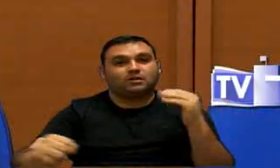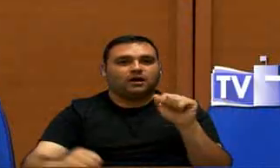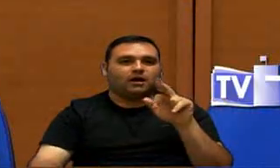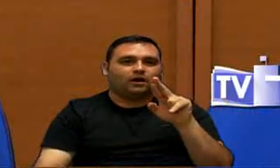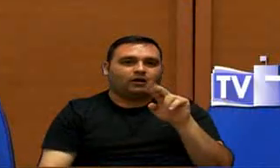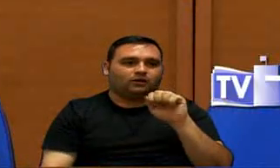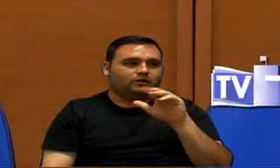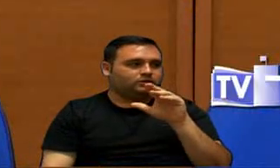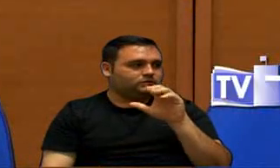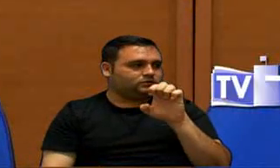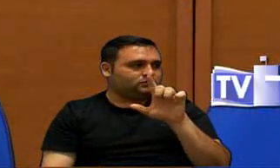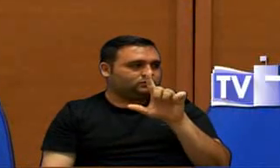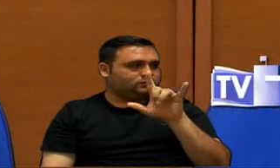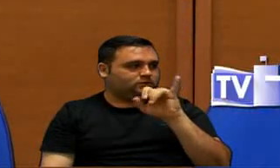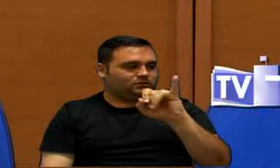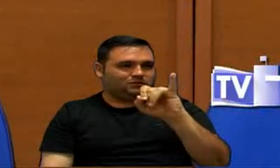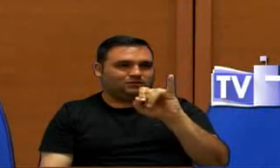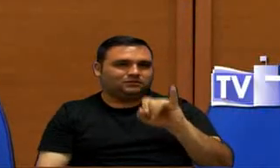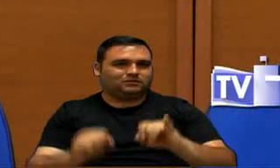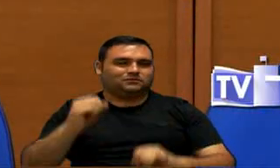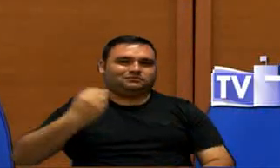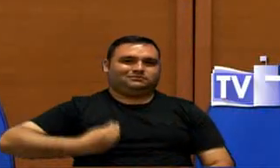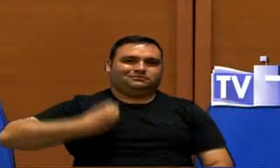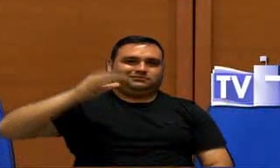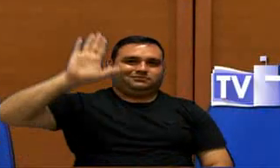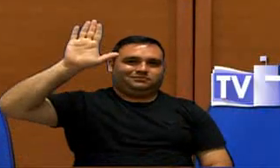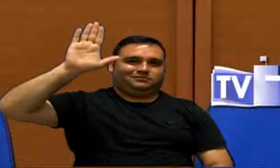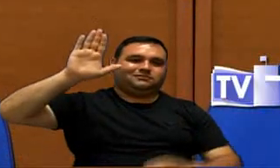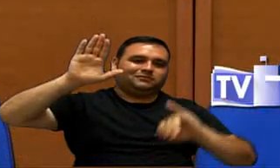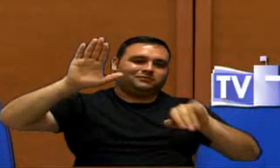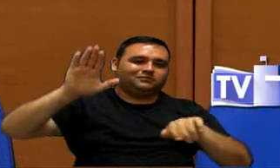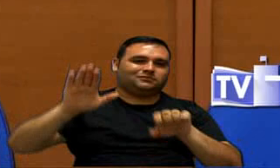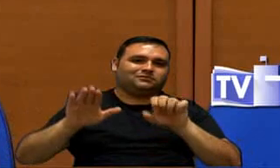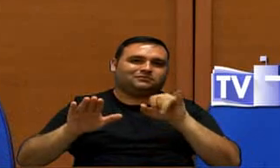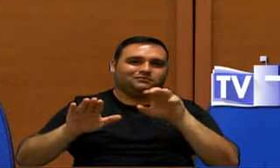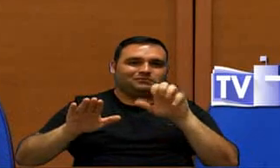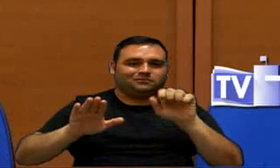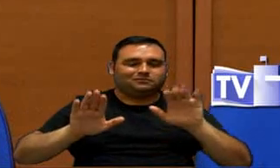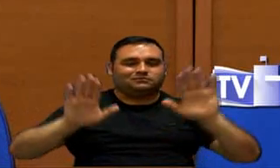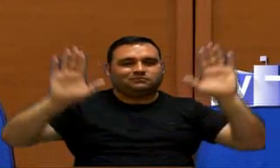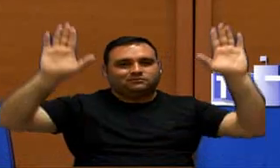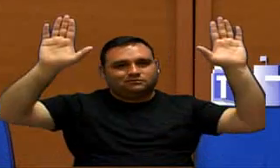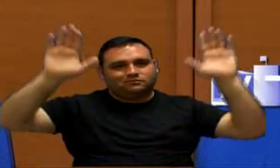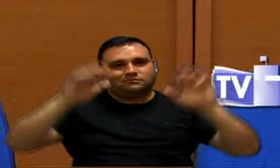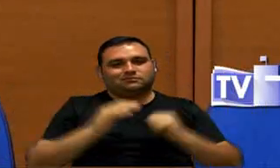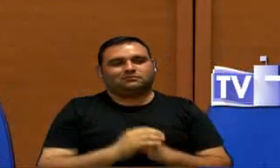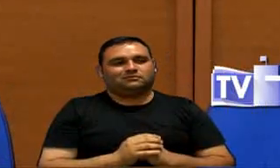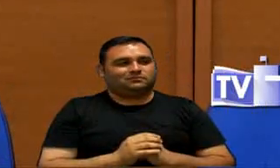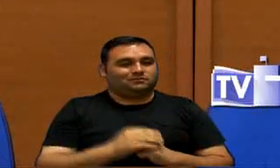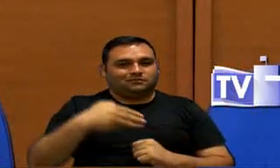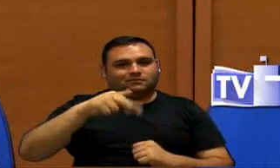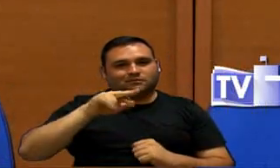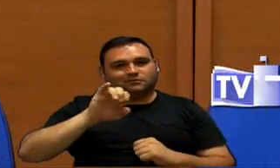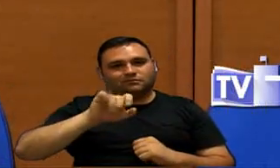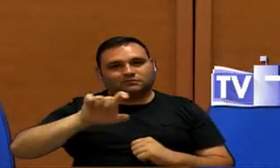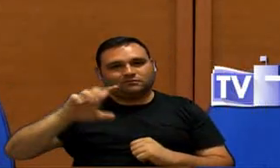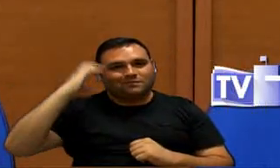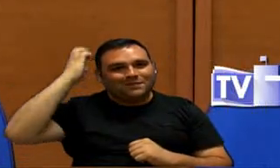Araceli. Presente. Presente. Jéssica. Presente.